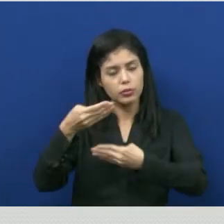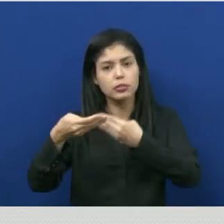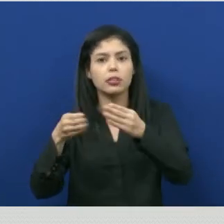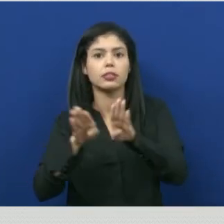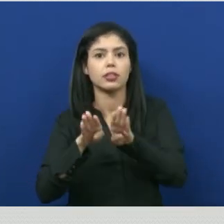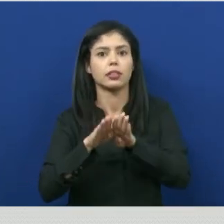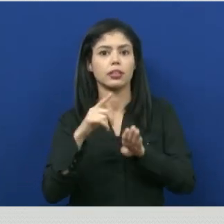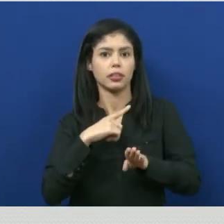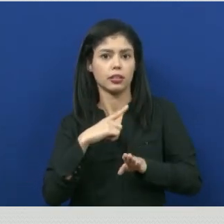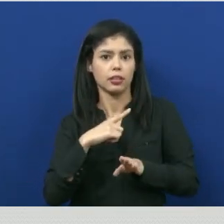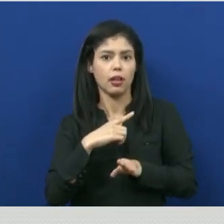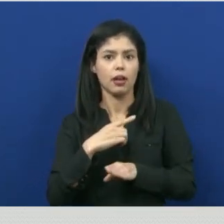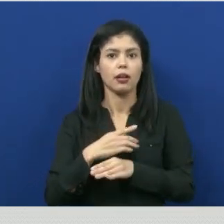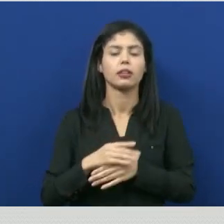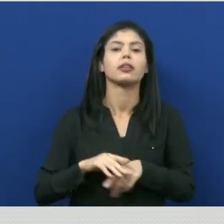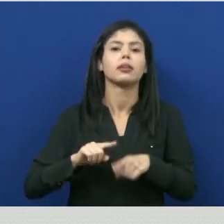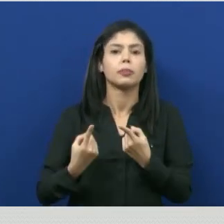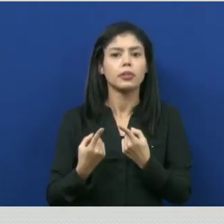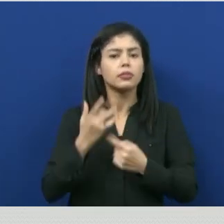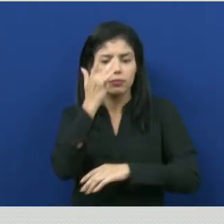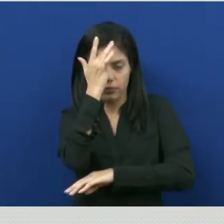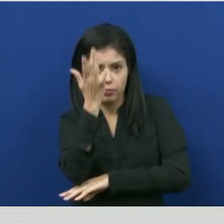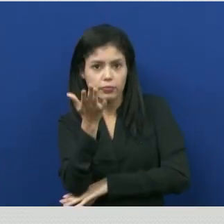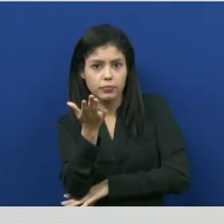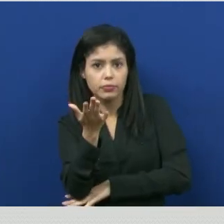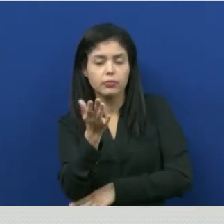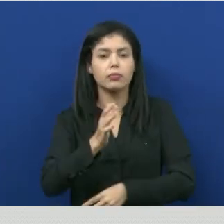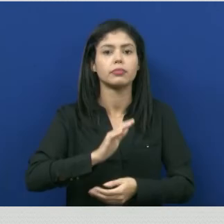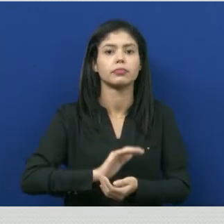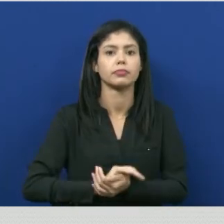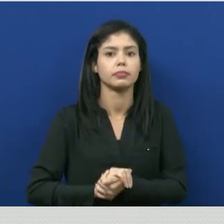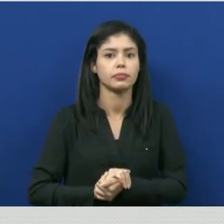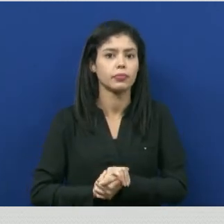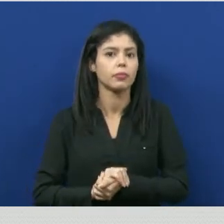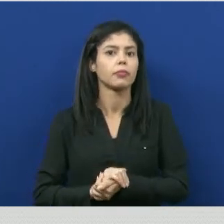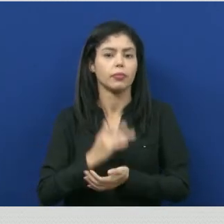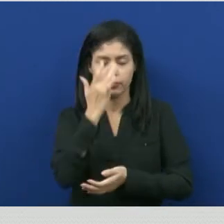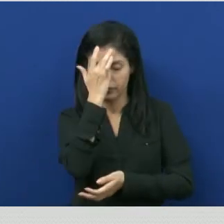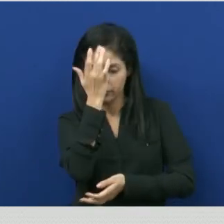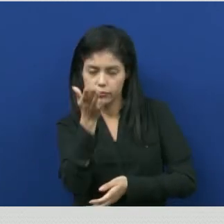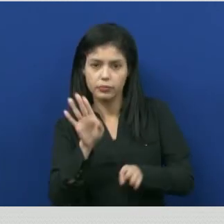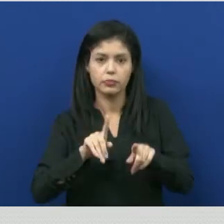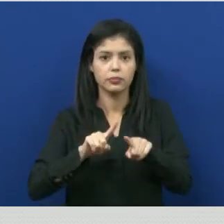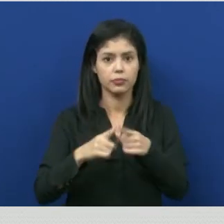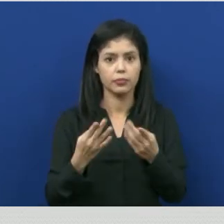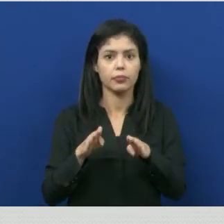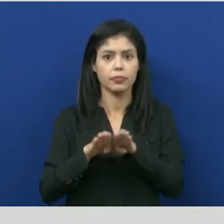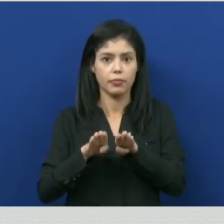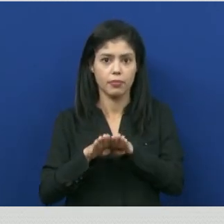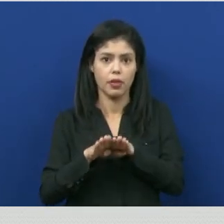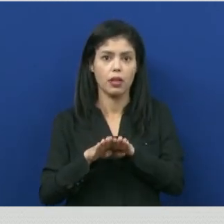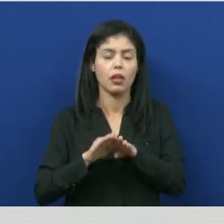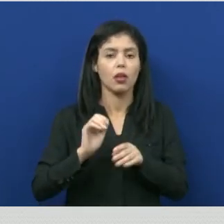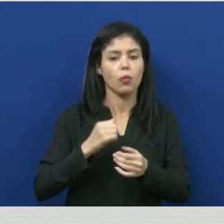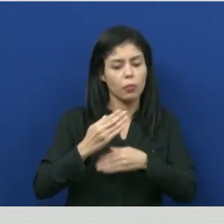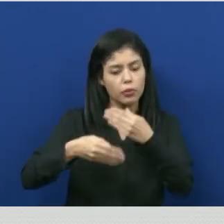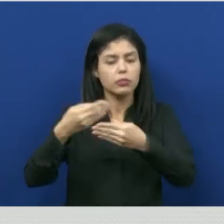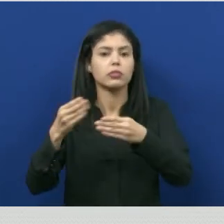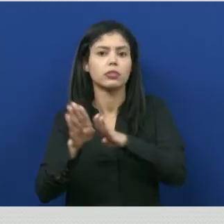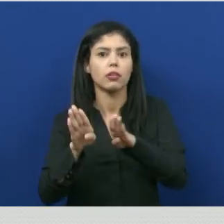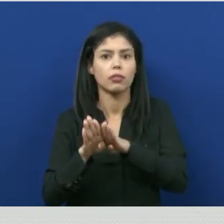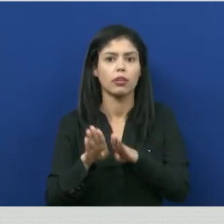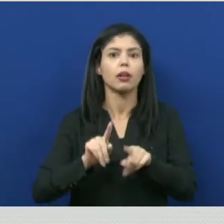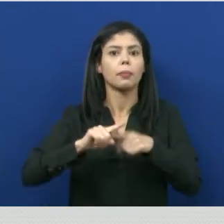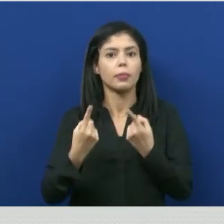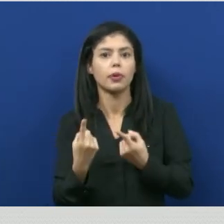ele acontece de uma maneira mais fácil, mais simples, e aqueles em que esse processo acontece